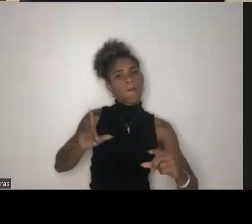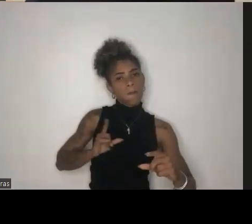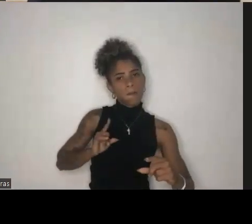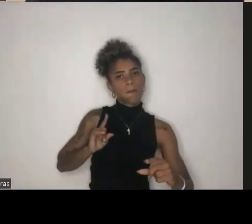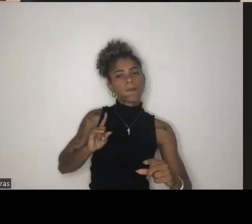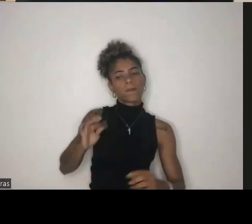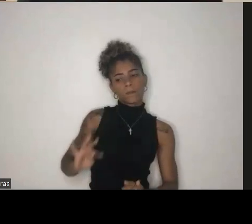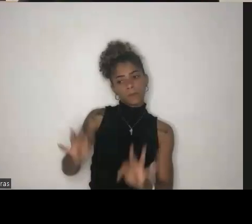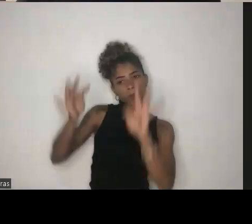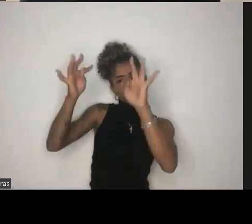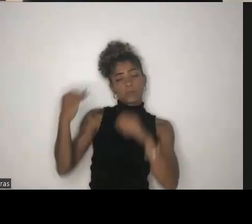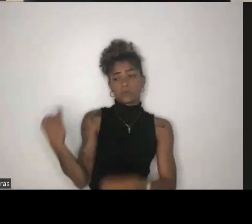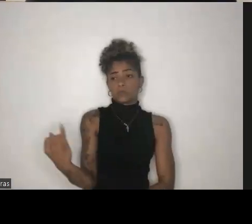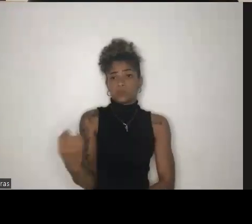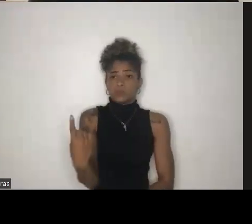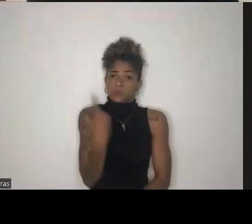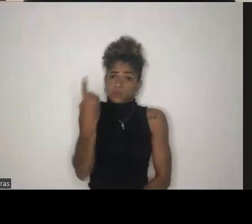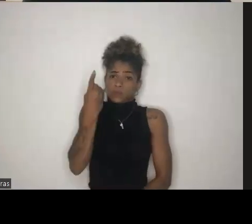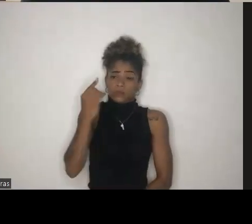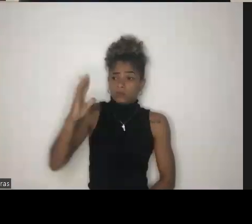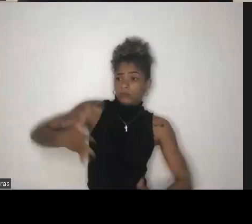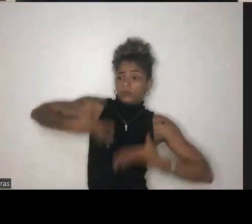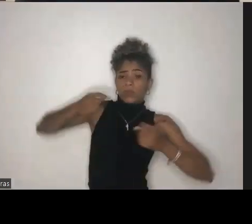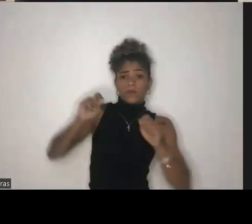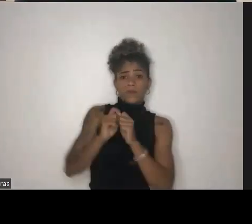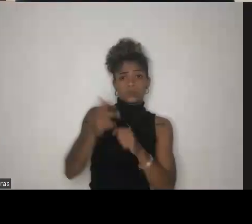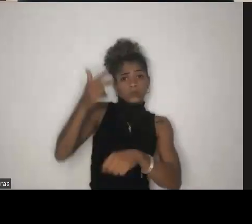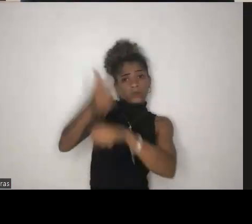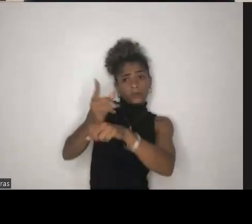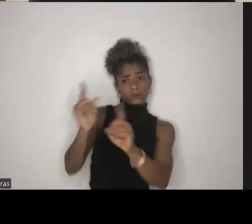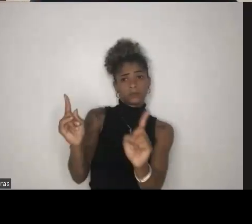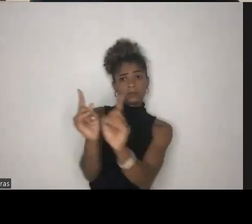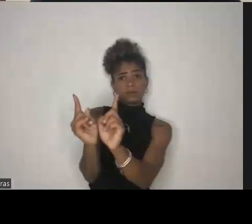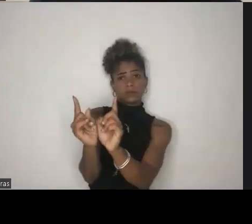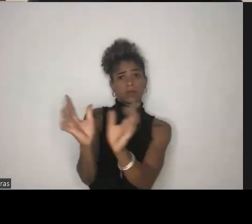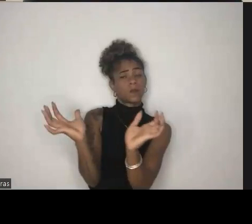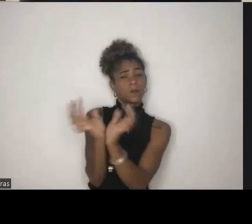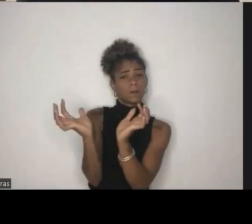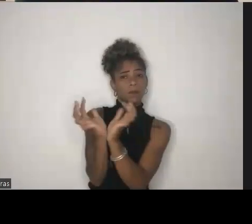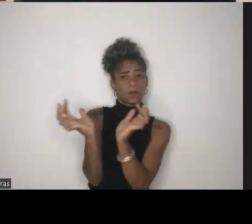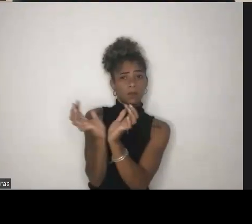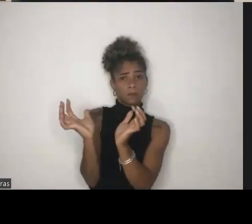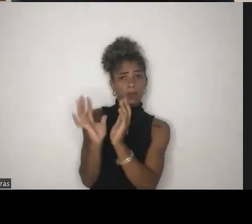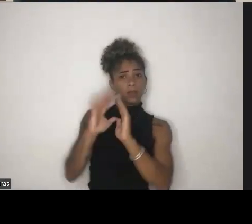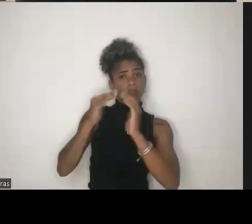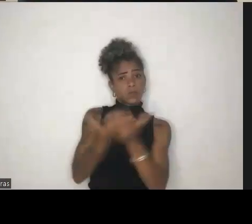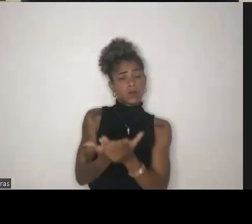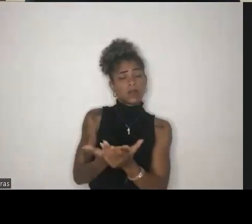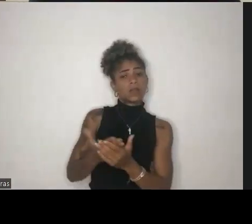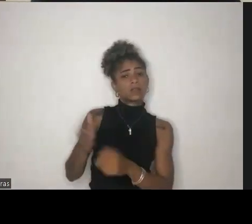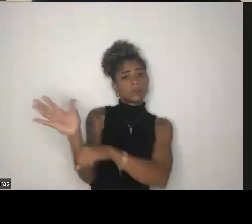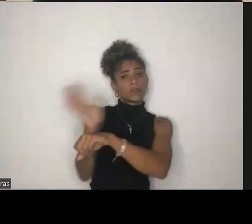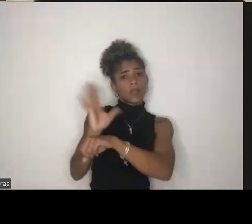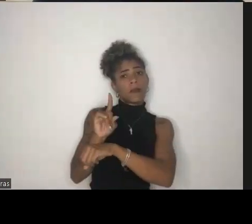sozinho que de repente eu fui fazer um curto que era com uma equipe do da Escola de Cinema internacional de Cuba